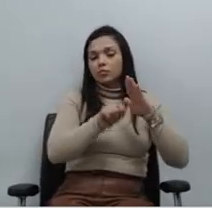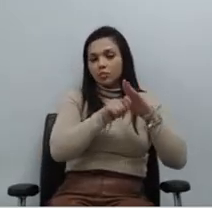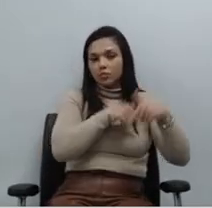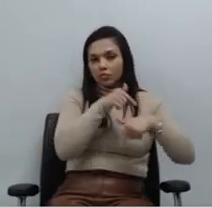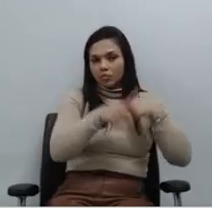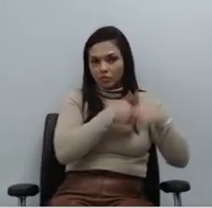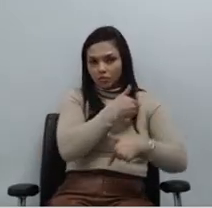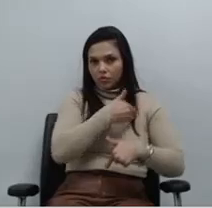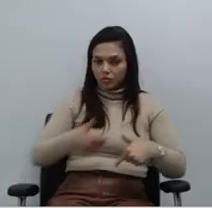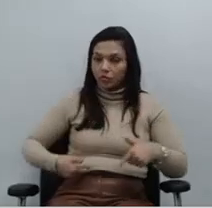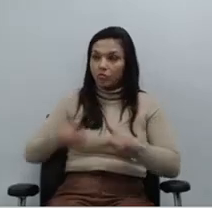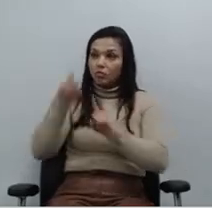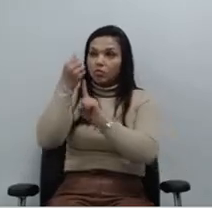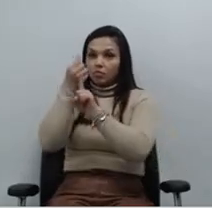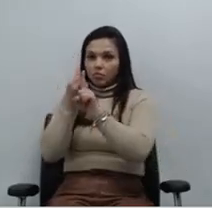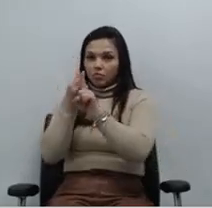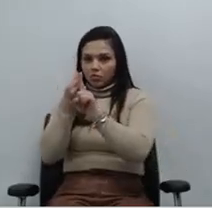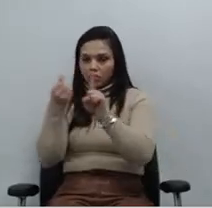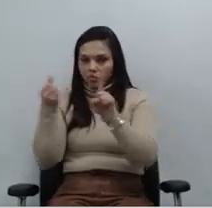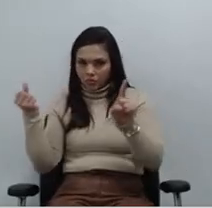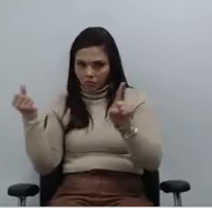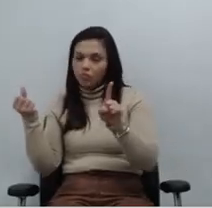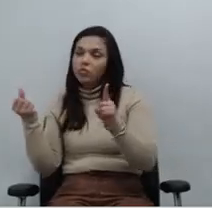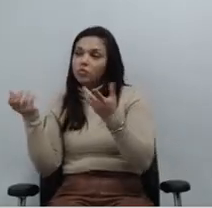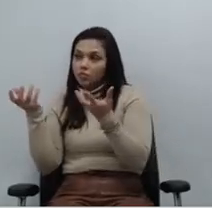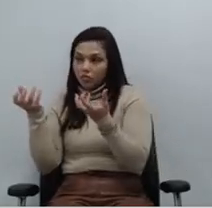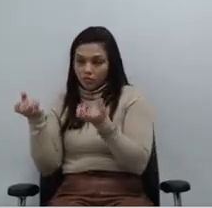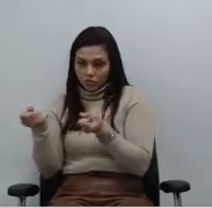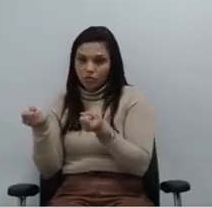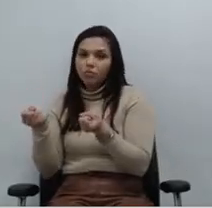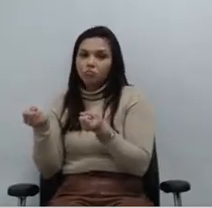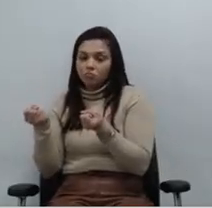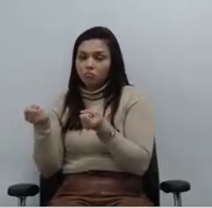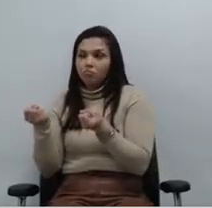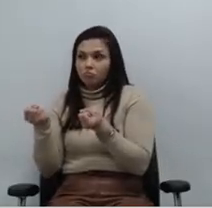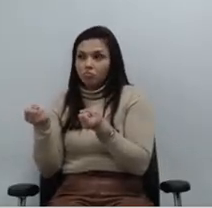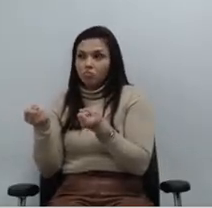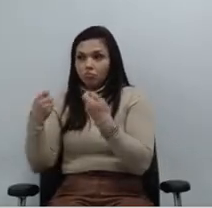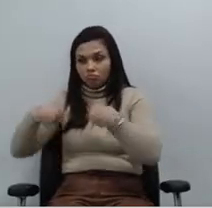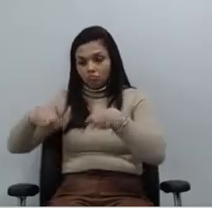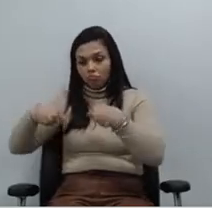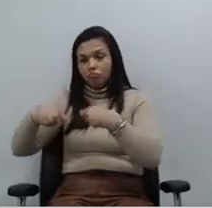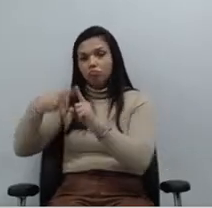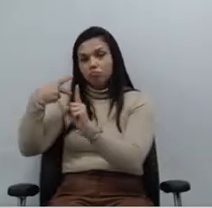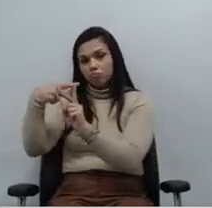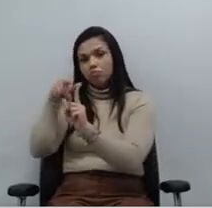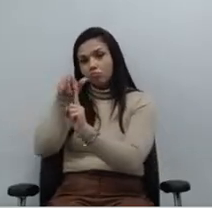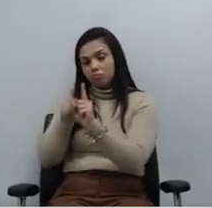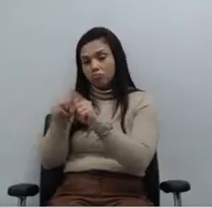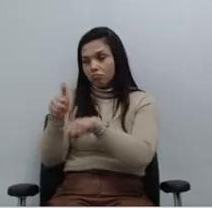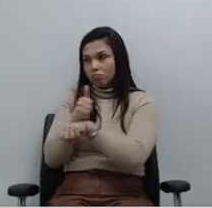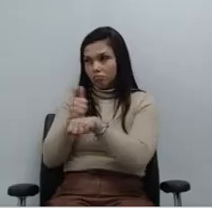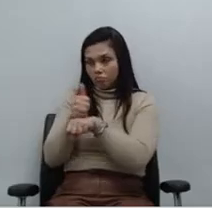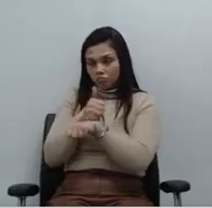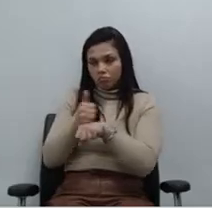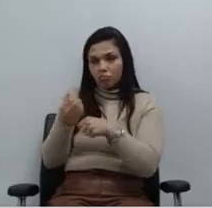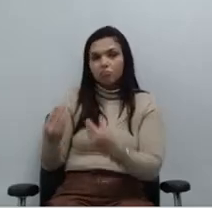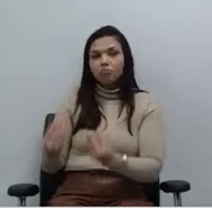que contempla parcialmente o pleito da servidora, traz o norte um